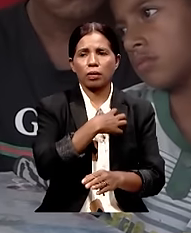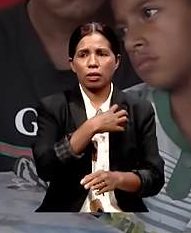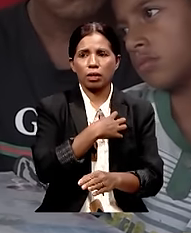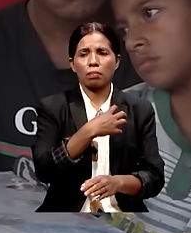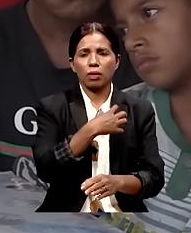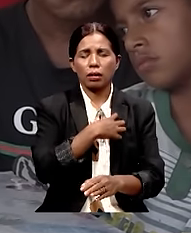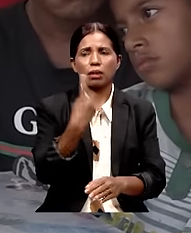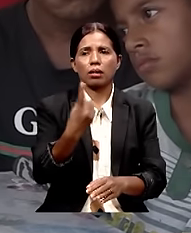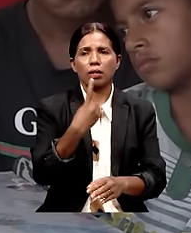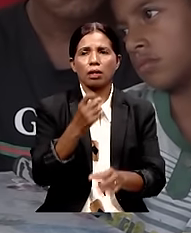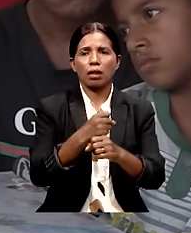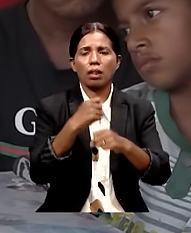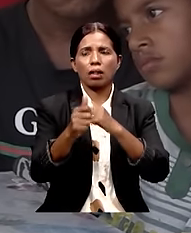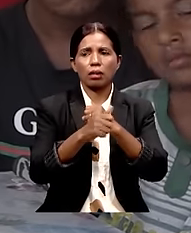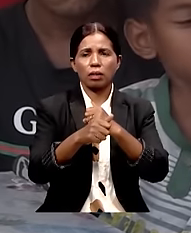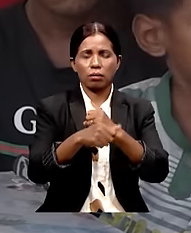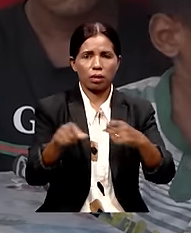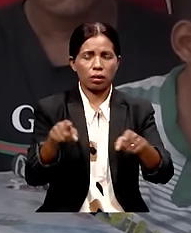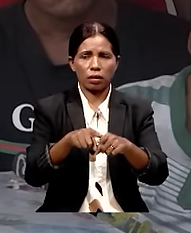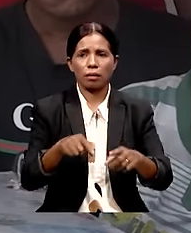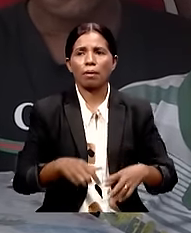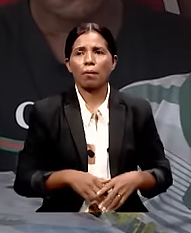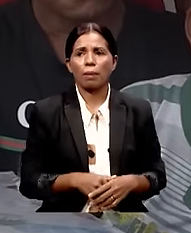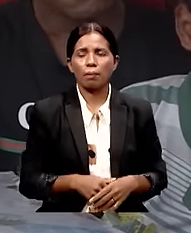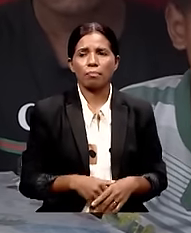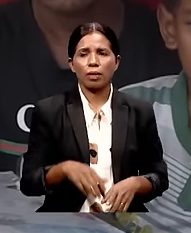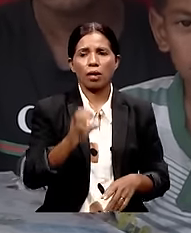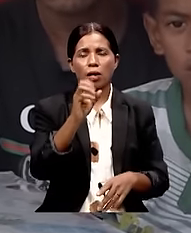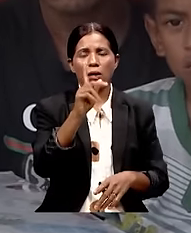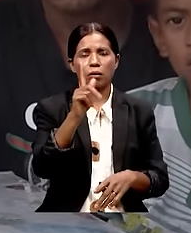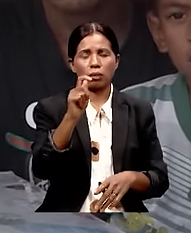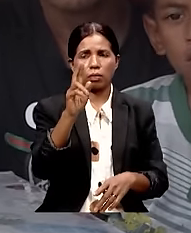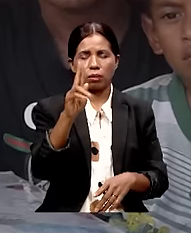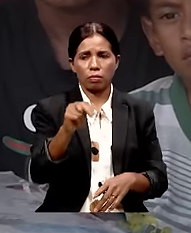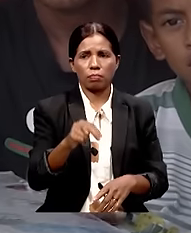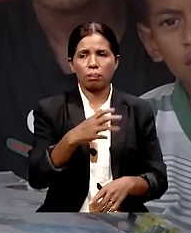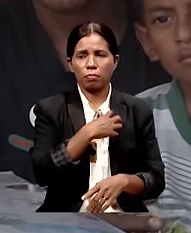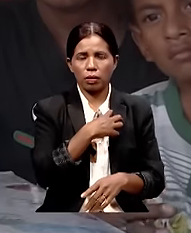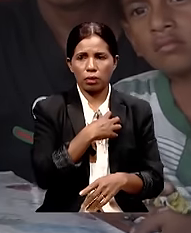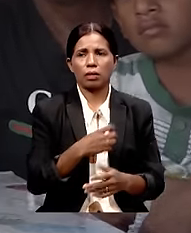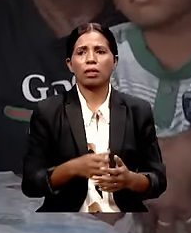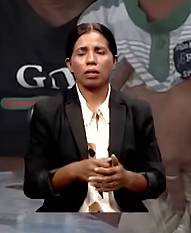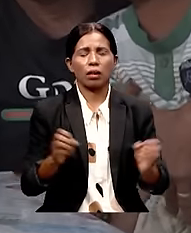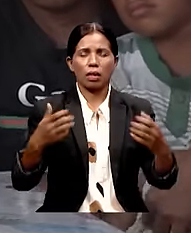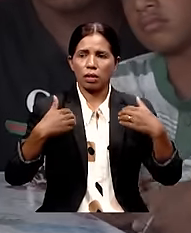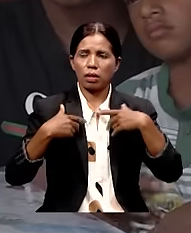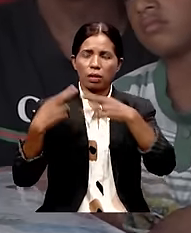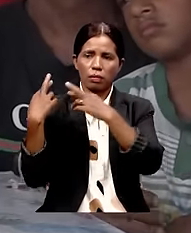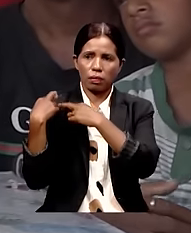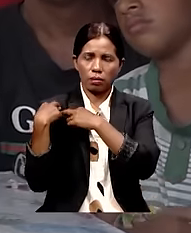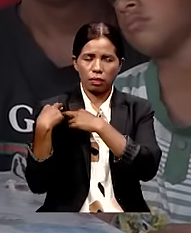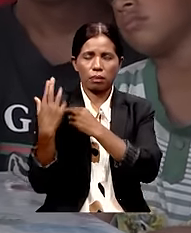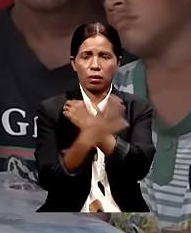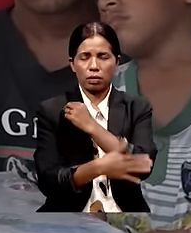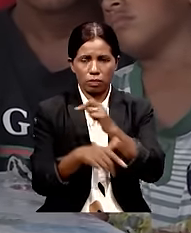Pentel. Mas falo a SAE. E o CNUM, lá os Pentel toma. O CNUM. O CNUM não é a responsabilidade para a SAE.